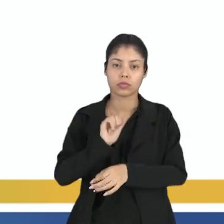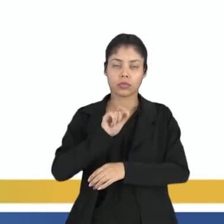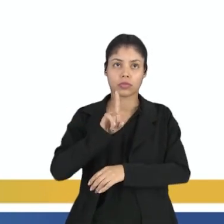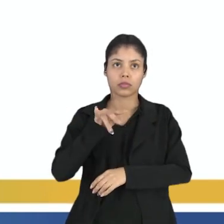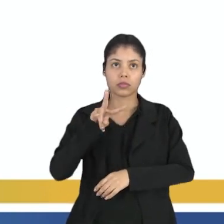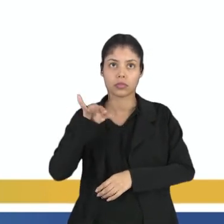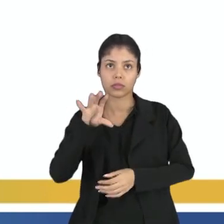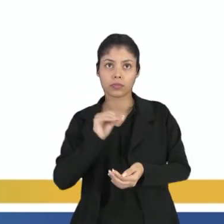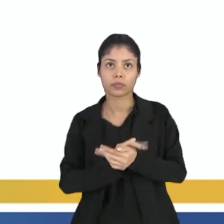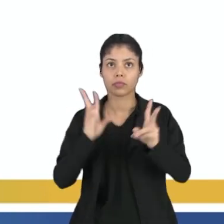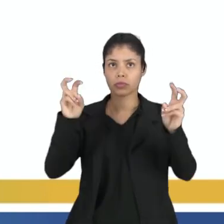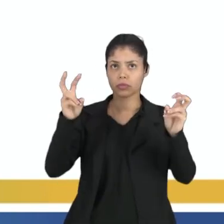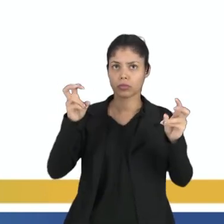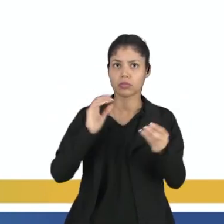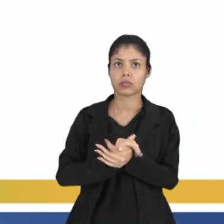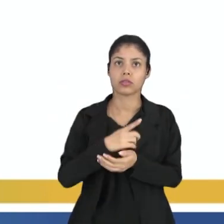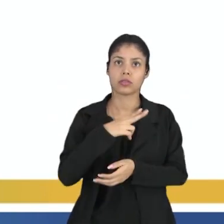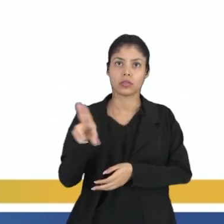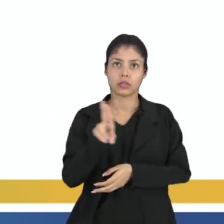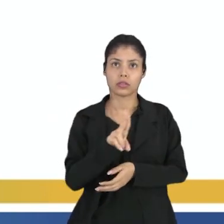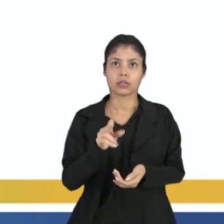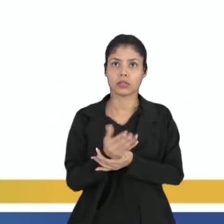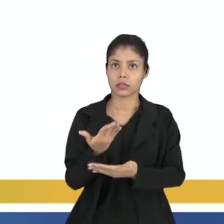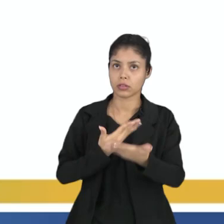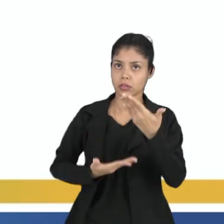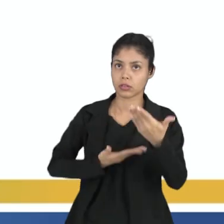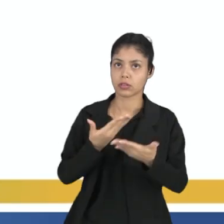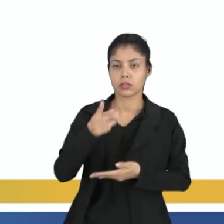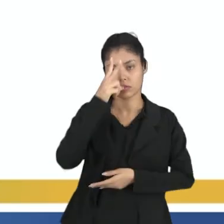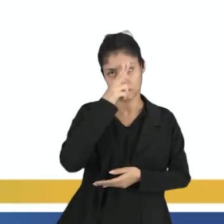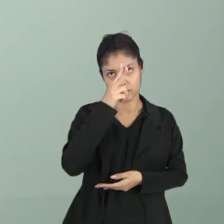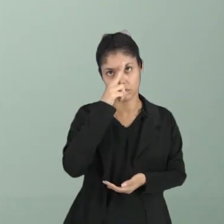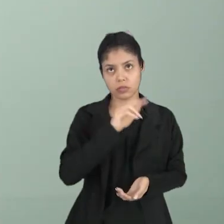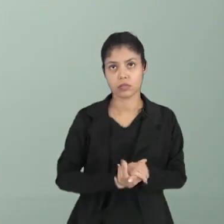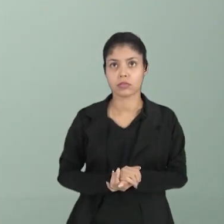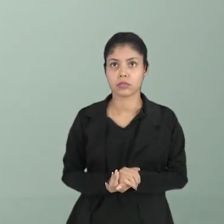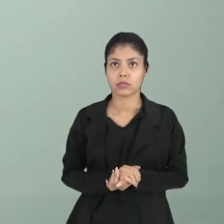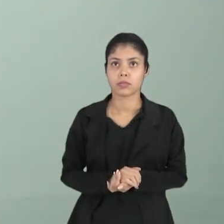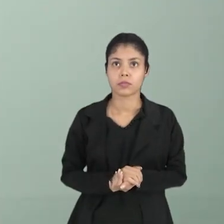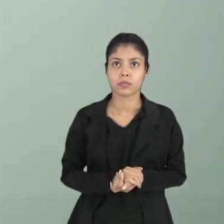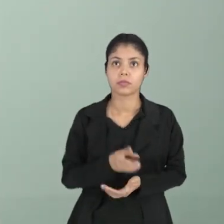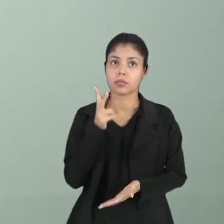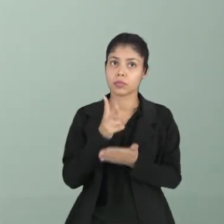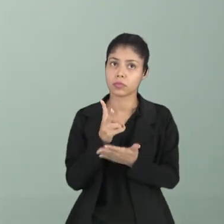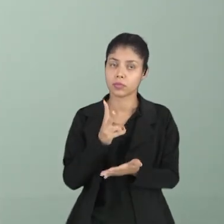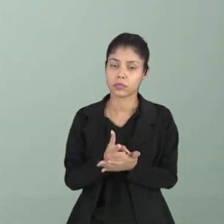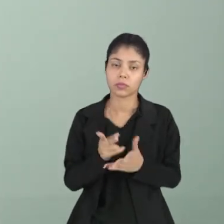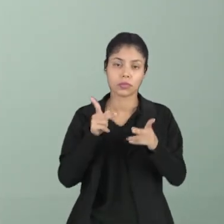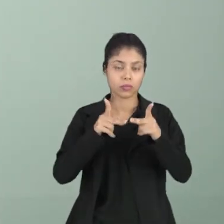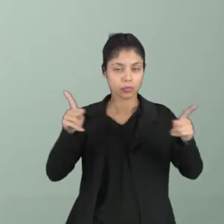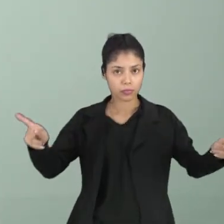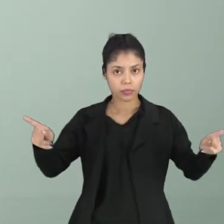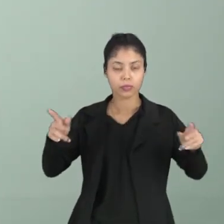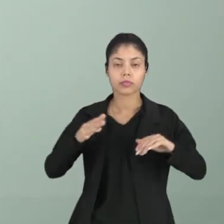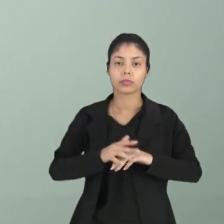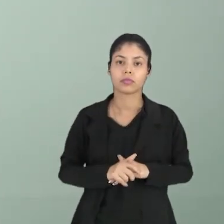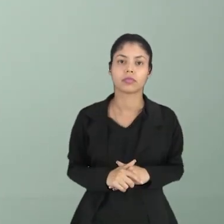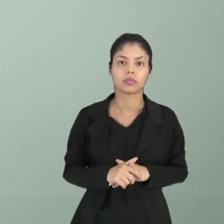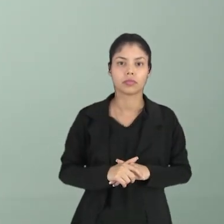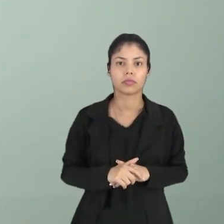adjetivo ou advérbio, e os termos regidos por esse nome. E lembrando que essa relação sempre é intermediada por